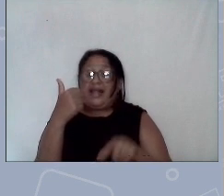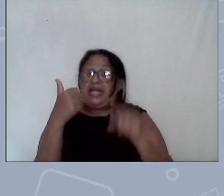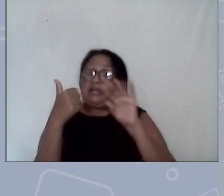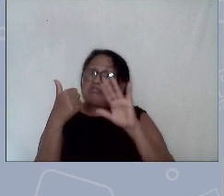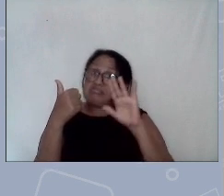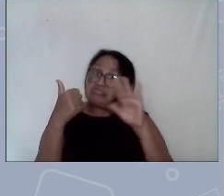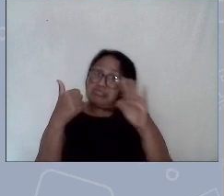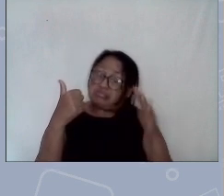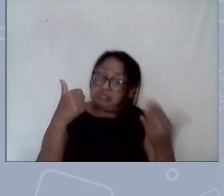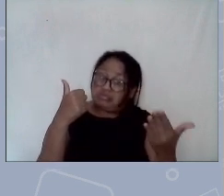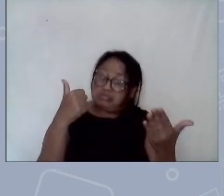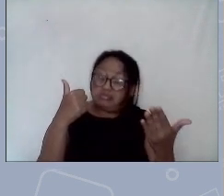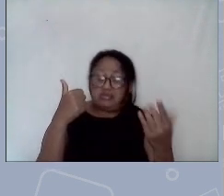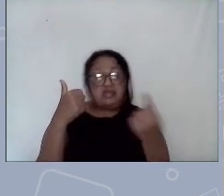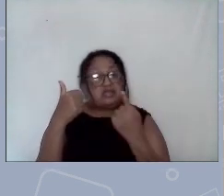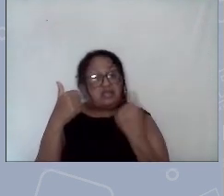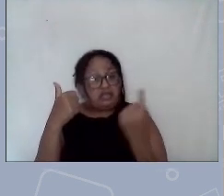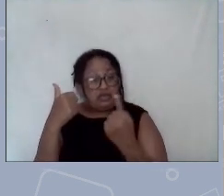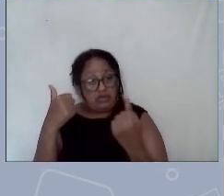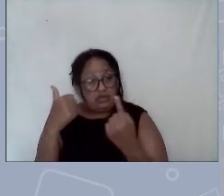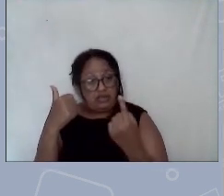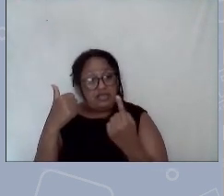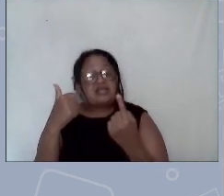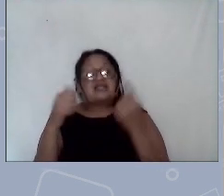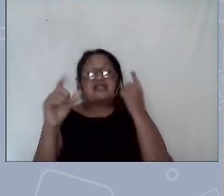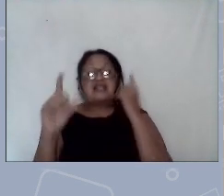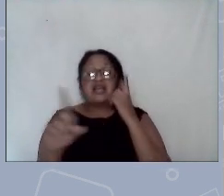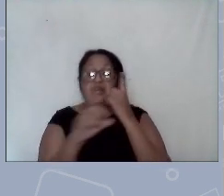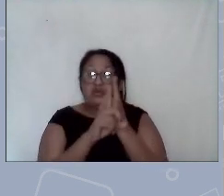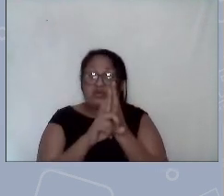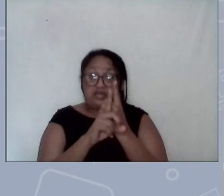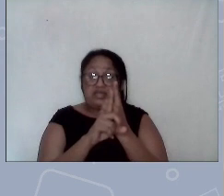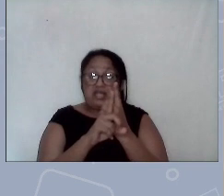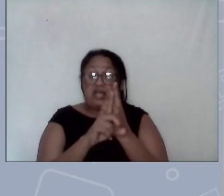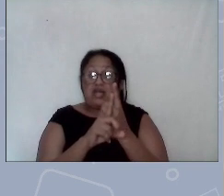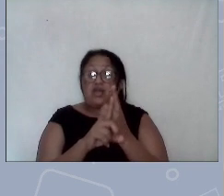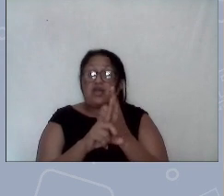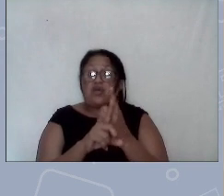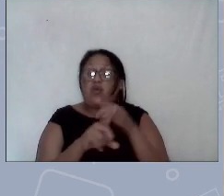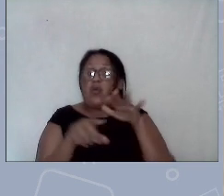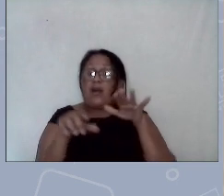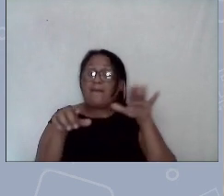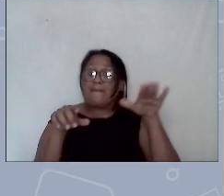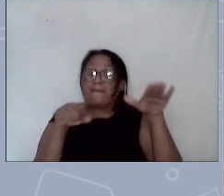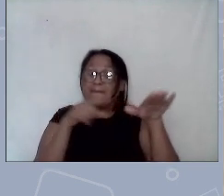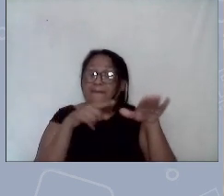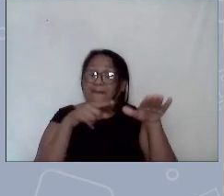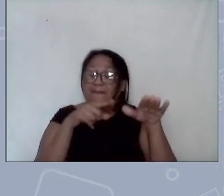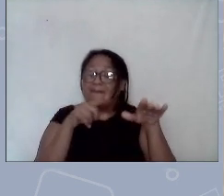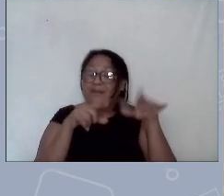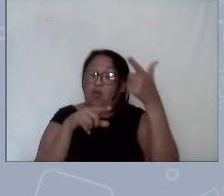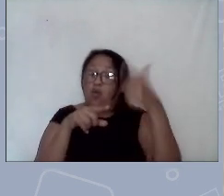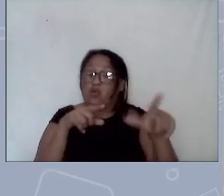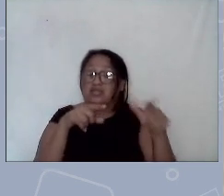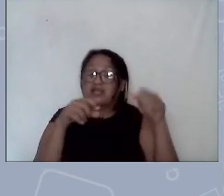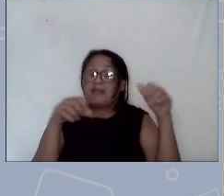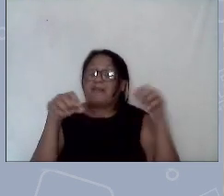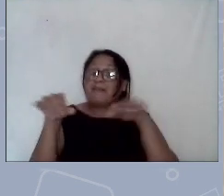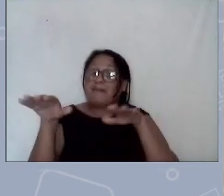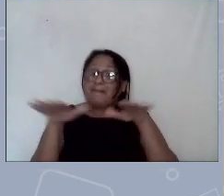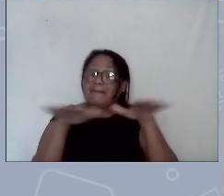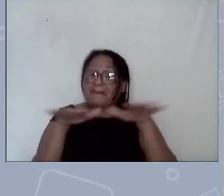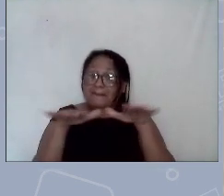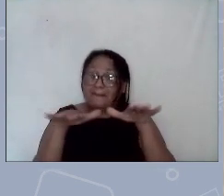que a gente então se encontre com a placa seguinte isso faz com que o